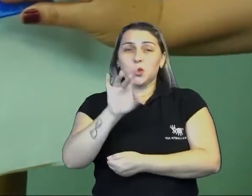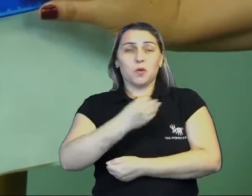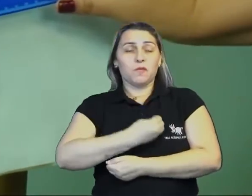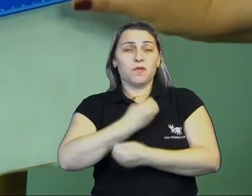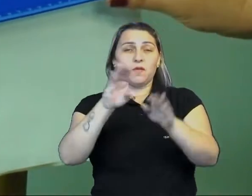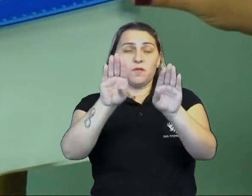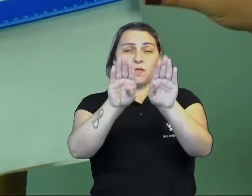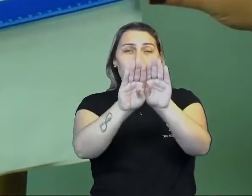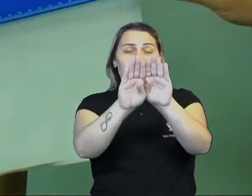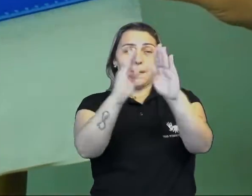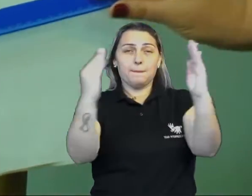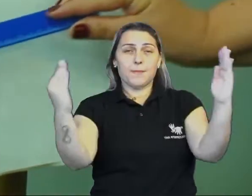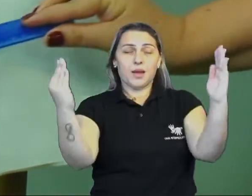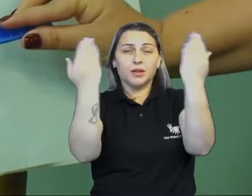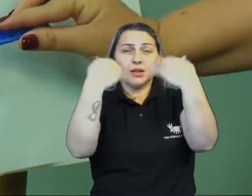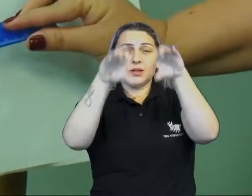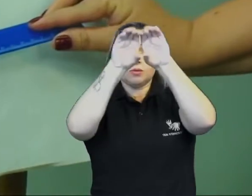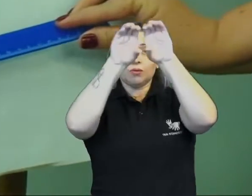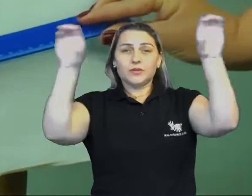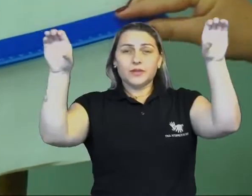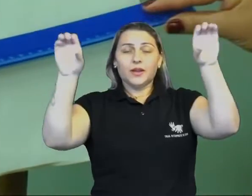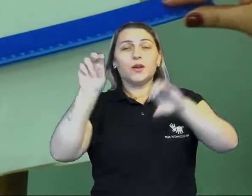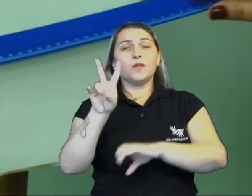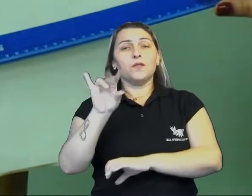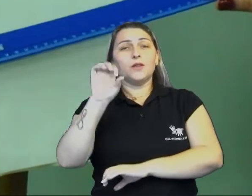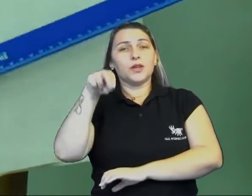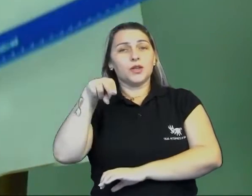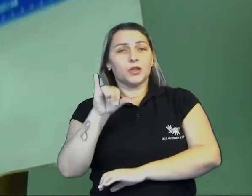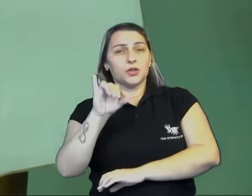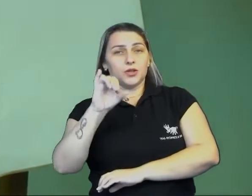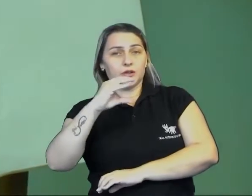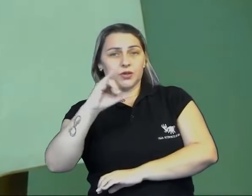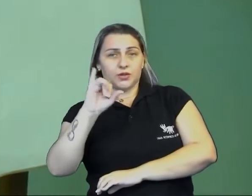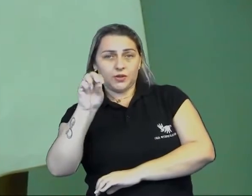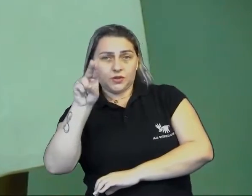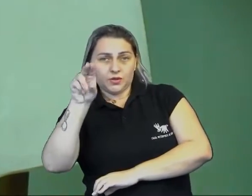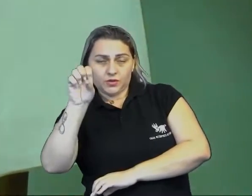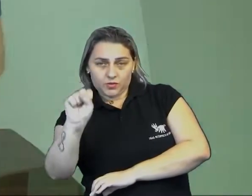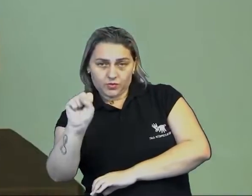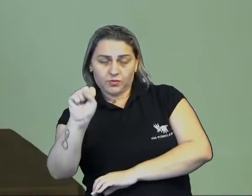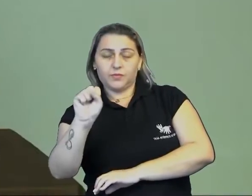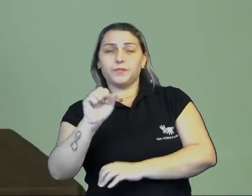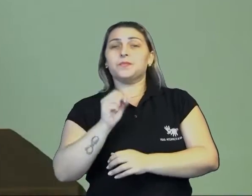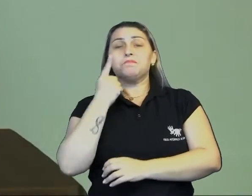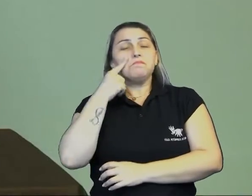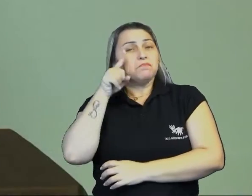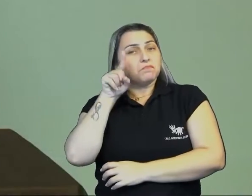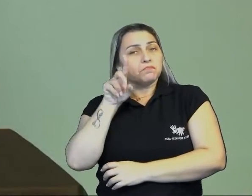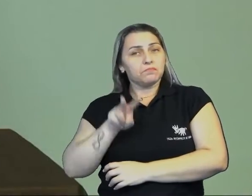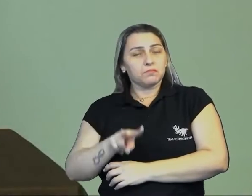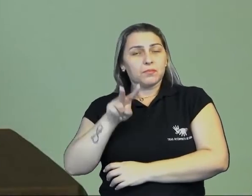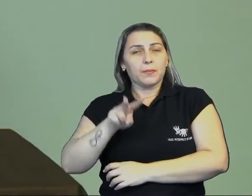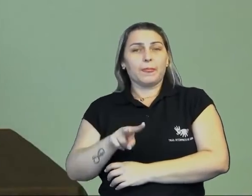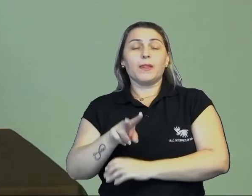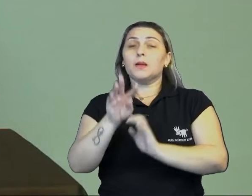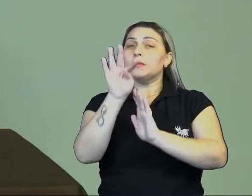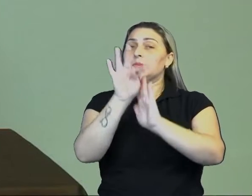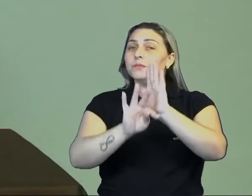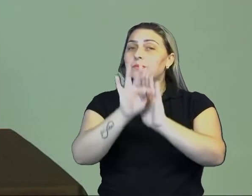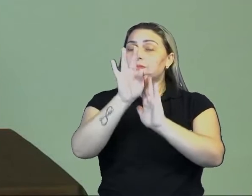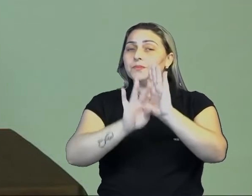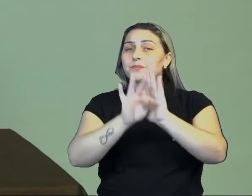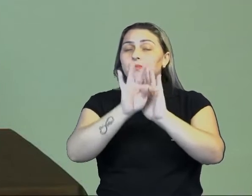vivo aberta no céu. Vinícius de Moraes. Quando você olha para esse